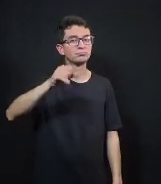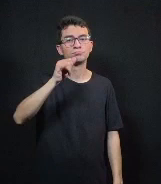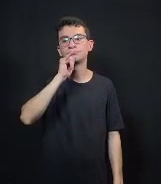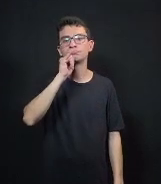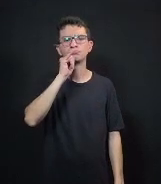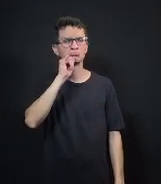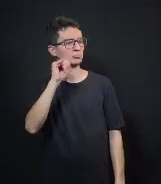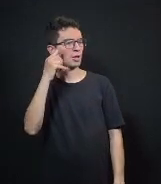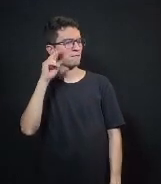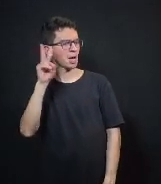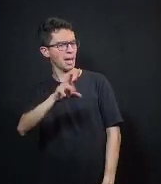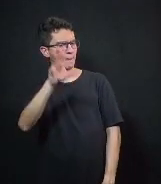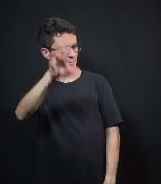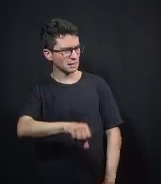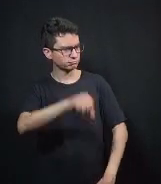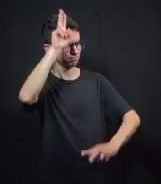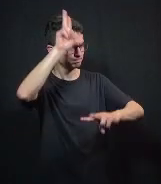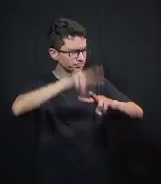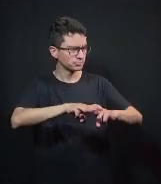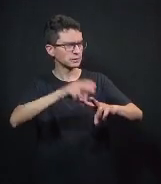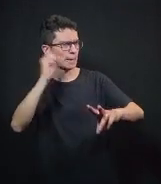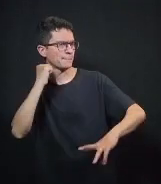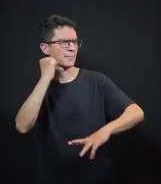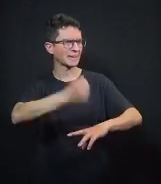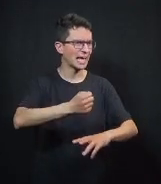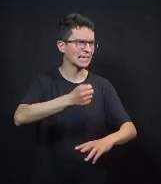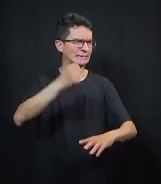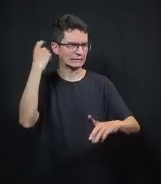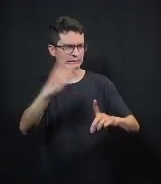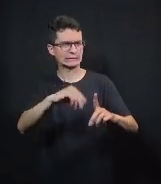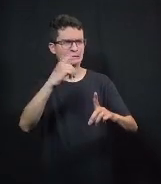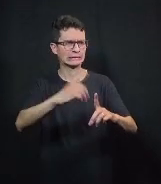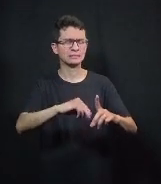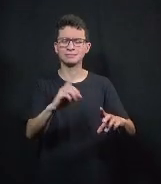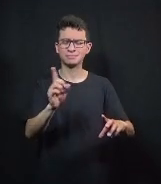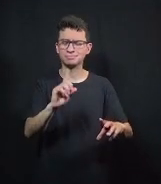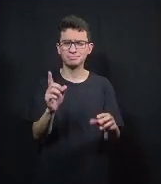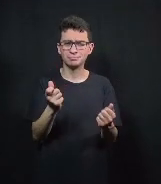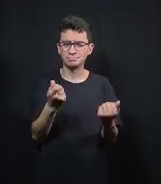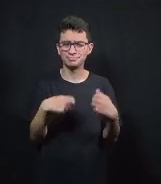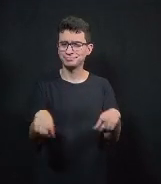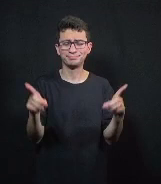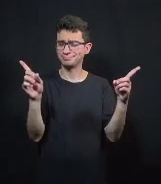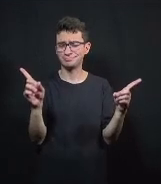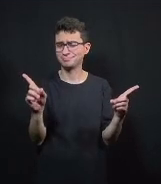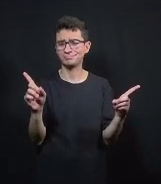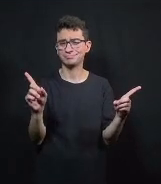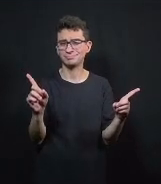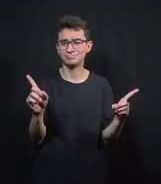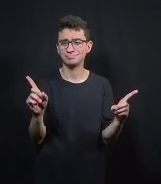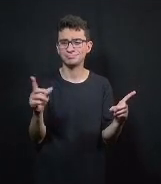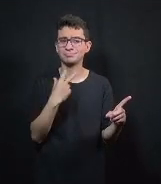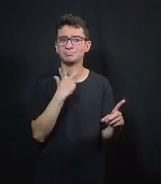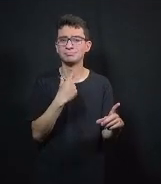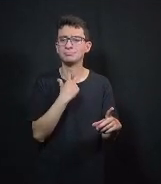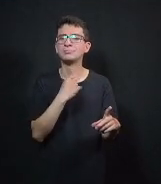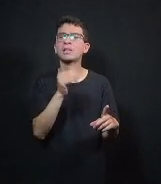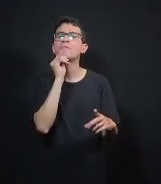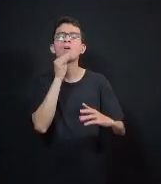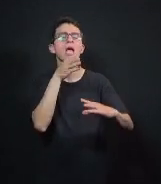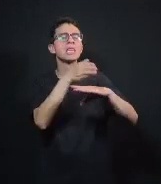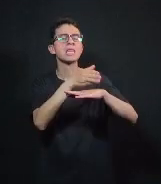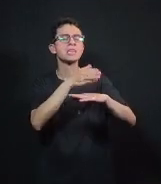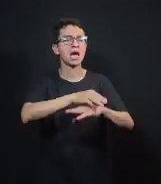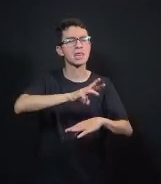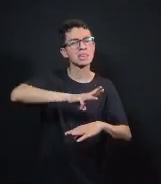prender os caras, CPMI, fazer uma operação, a Polícia Federal ir na, sei lá, no site tal, ou no canal de